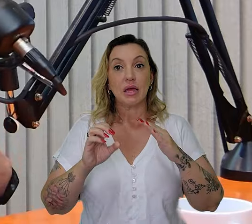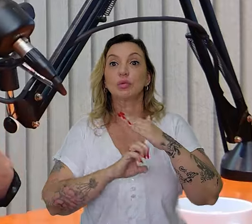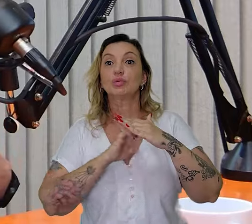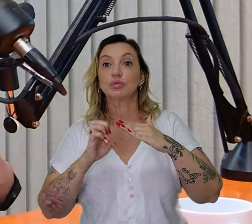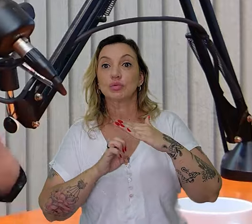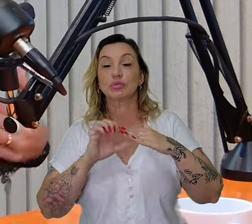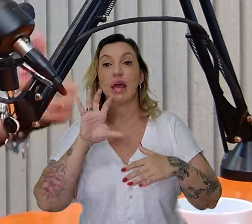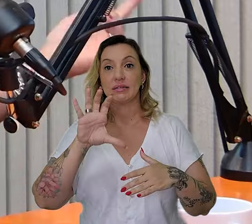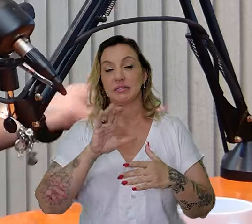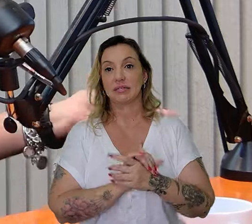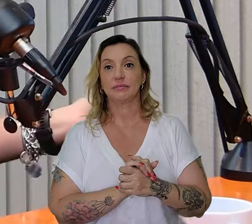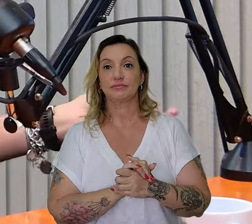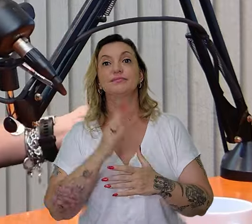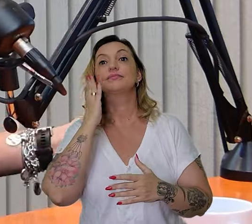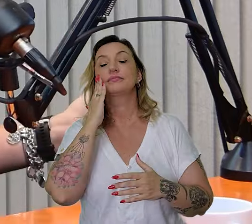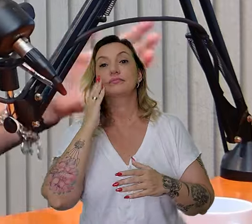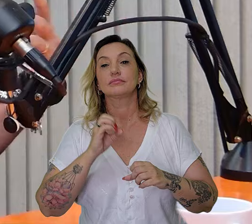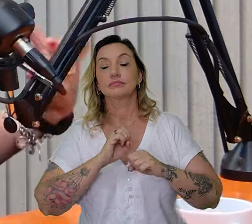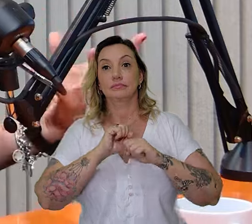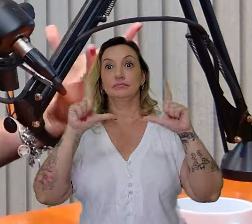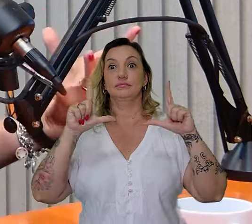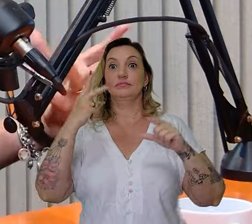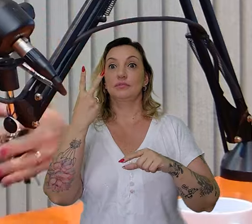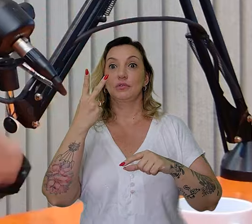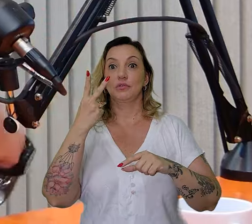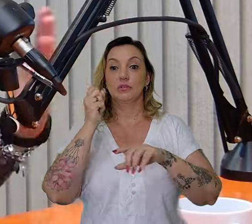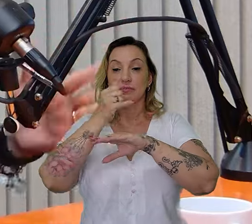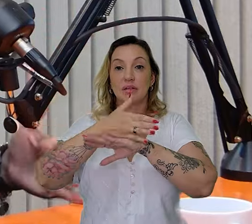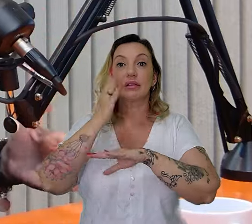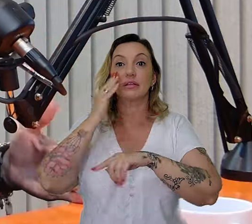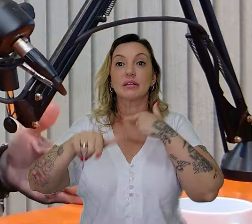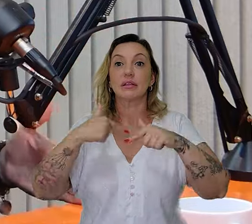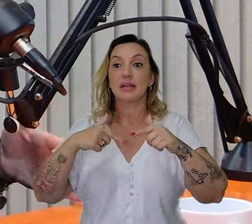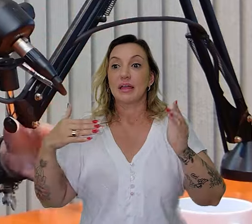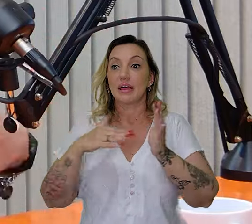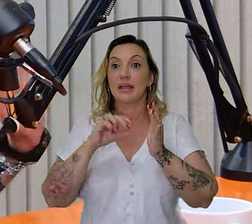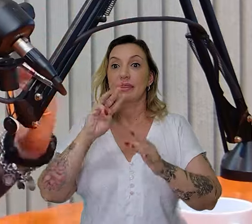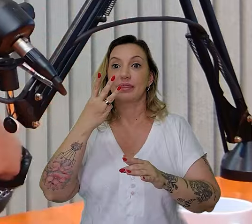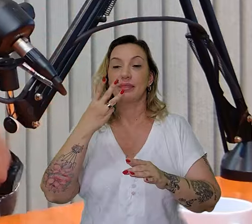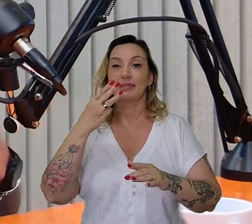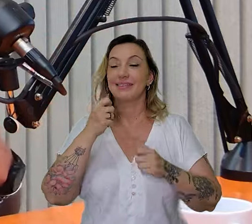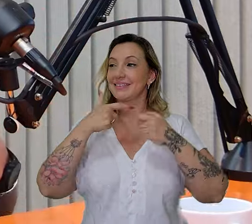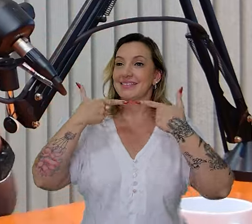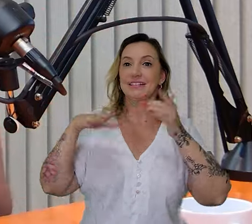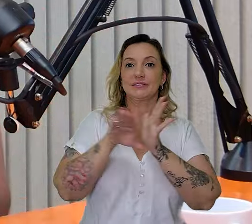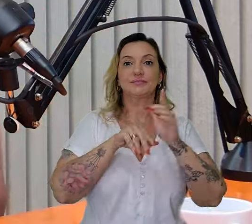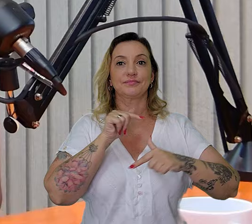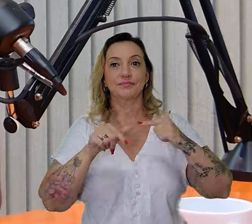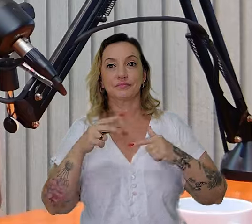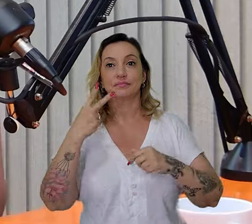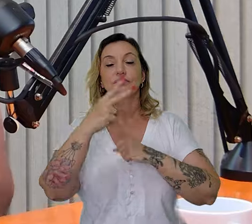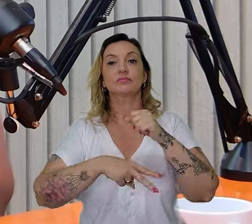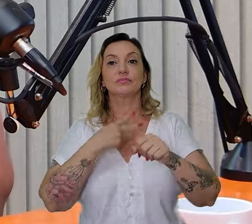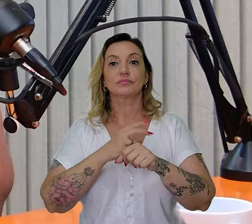saber acordar às 2as da manhã para ir trabalhar às 3:30 e chegar sorrindo então durante dois anos as aulas são assim a cada mês eles têm uma